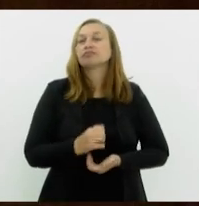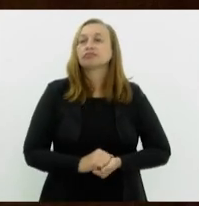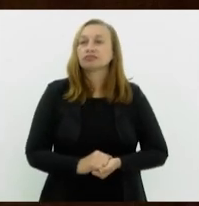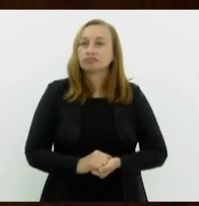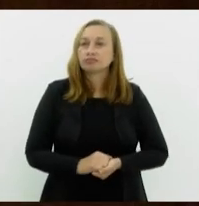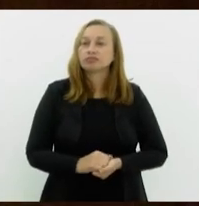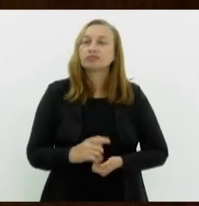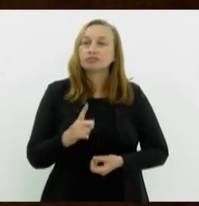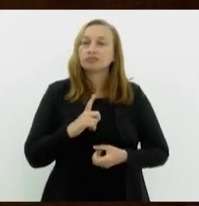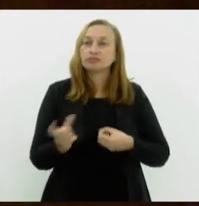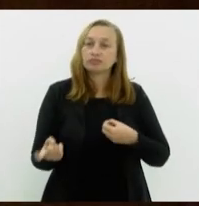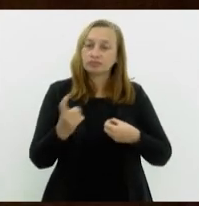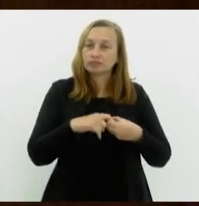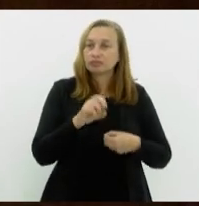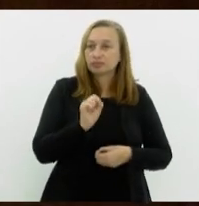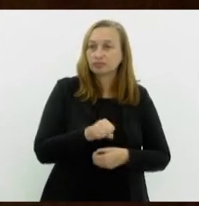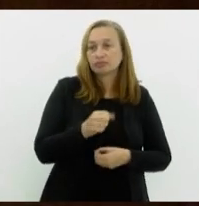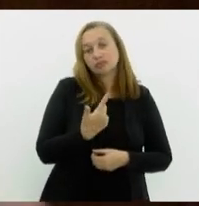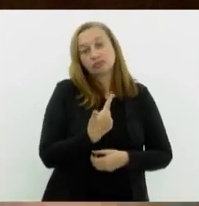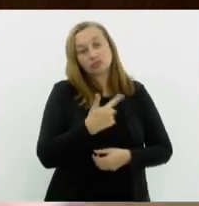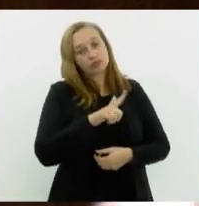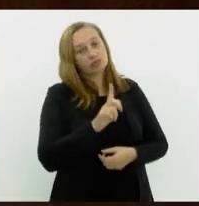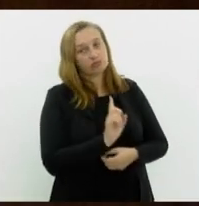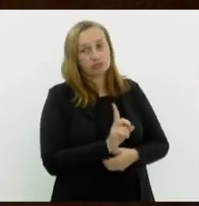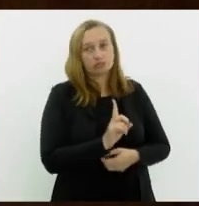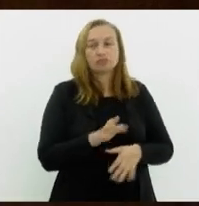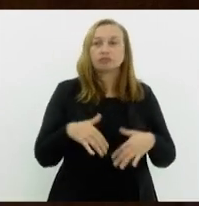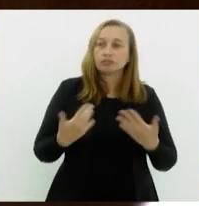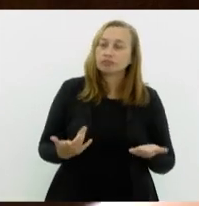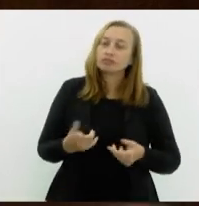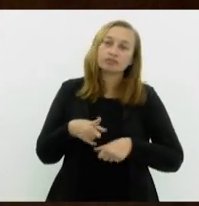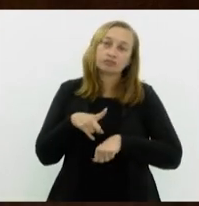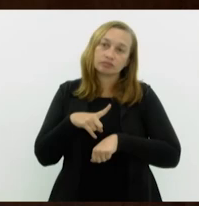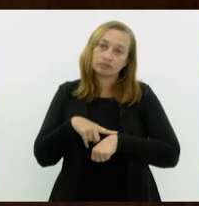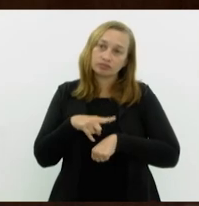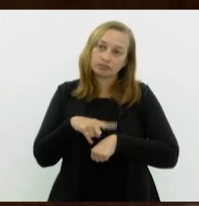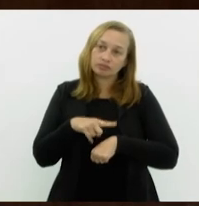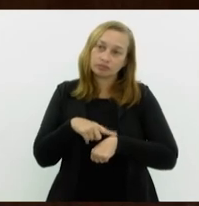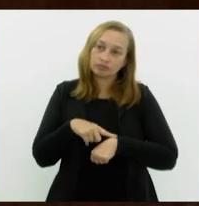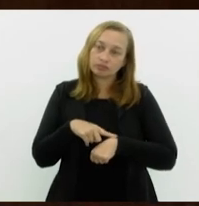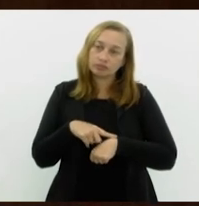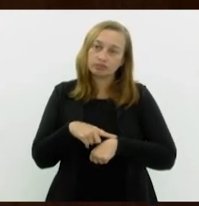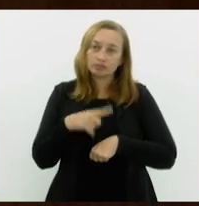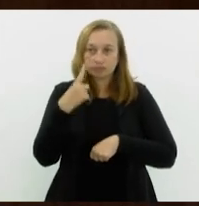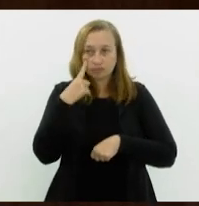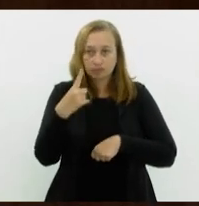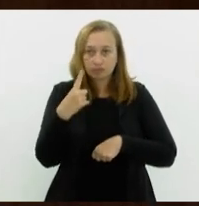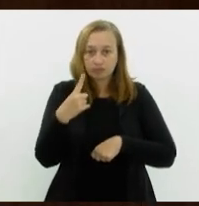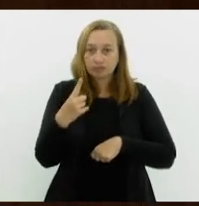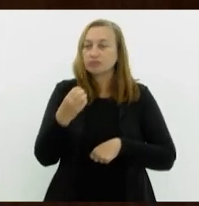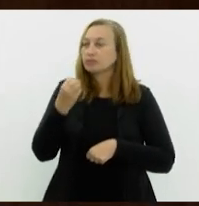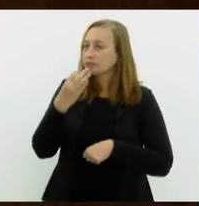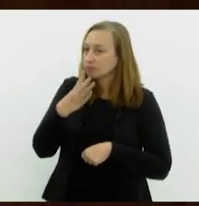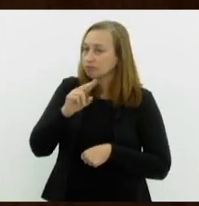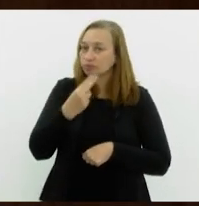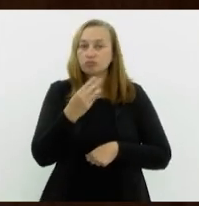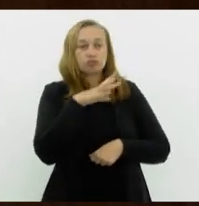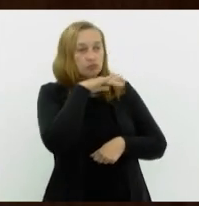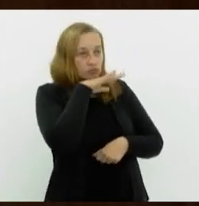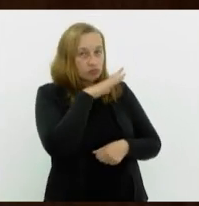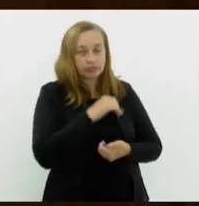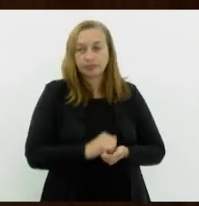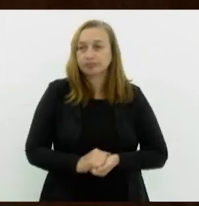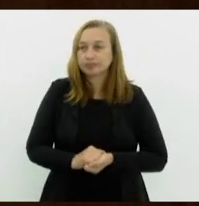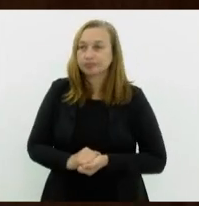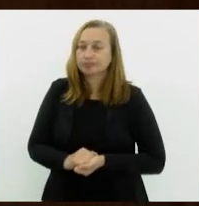e têm retorno, outros nem tanto. Então está na hora de distinguir o joio do trigo, né? Eu